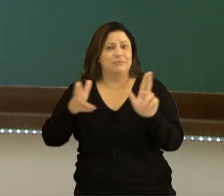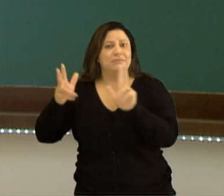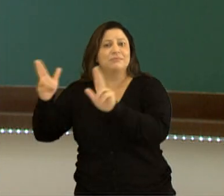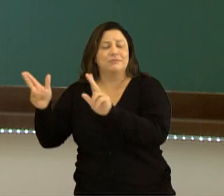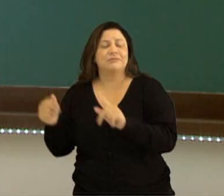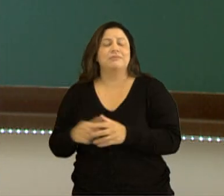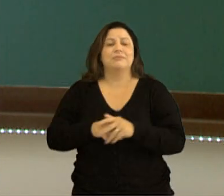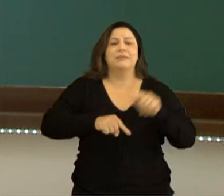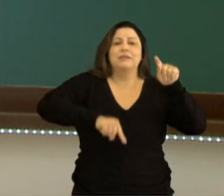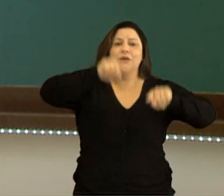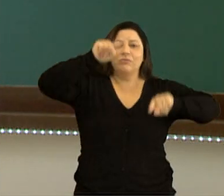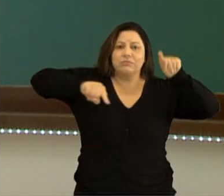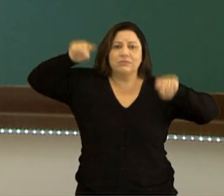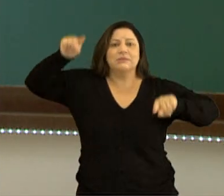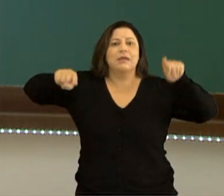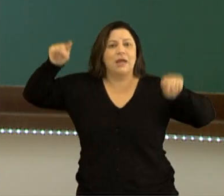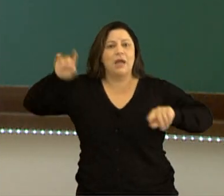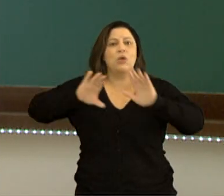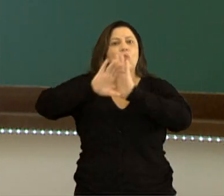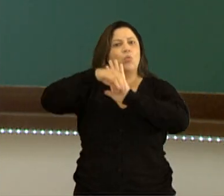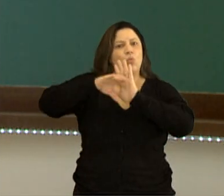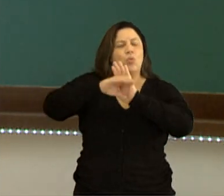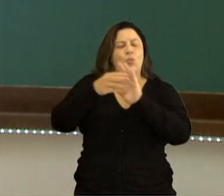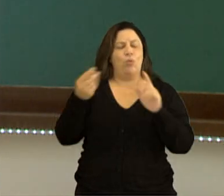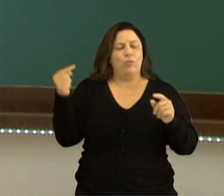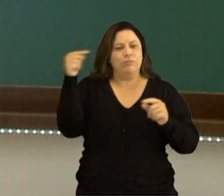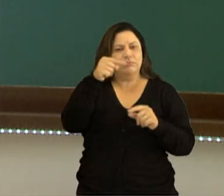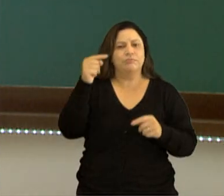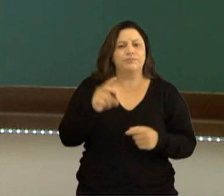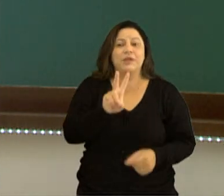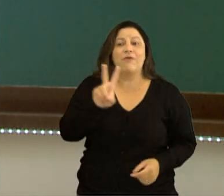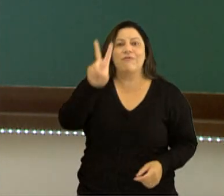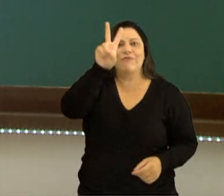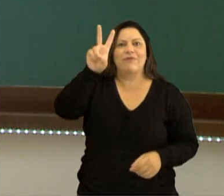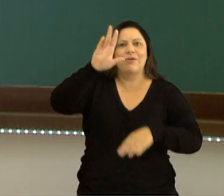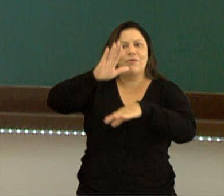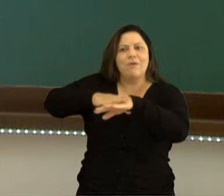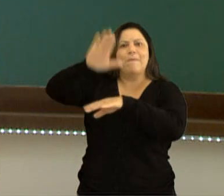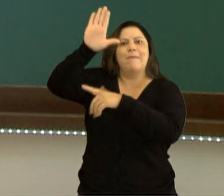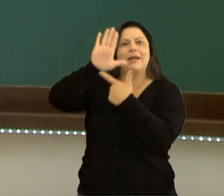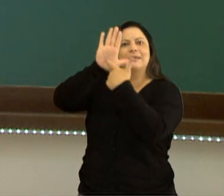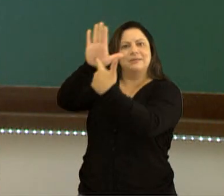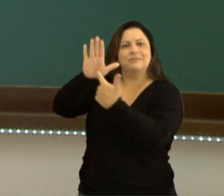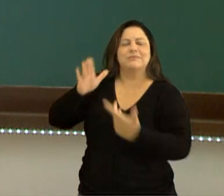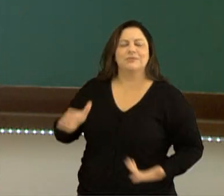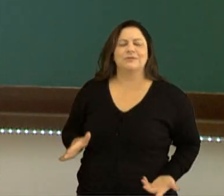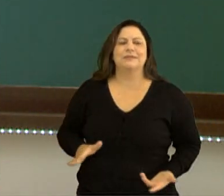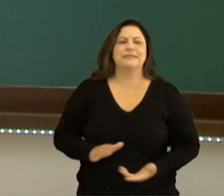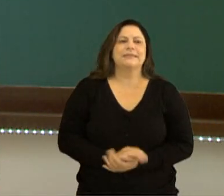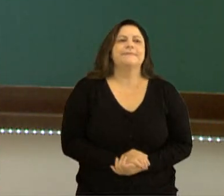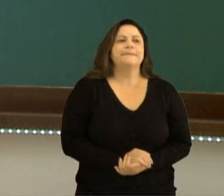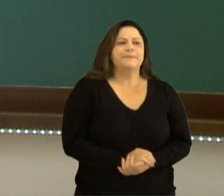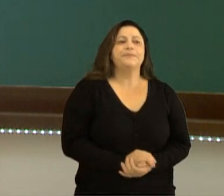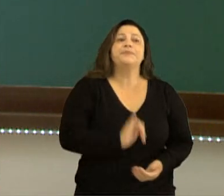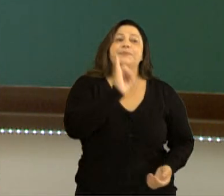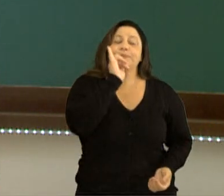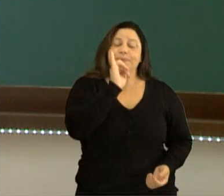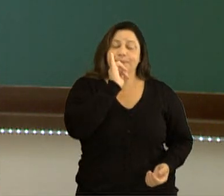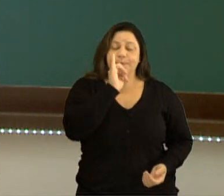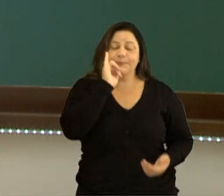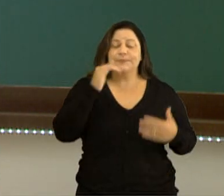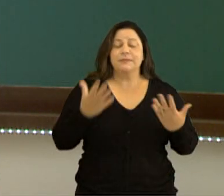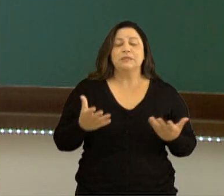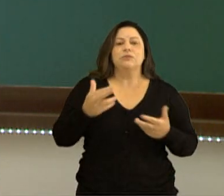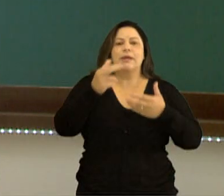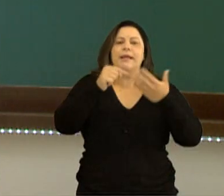esse conceito. A moda é aquele valor que mais aparece, né? Então, por exemplo, lá, quando eu